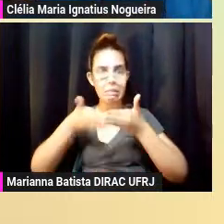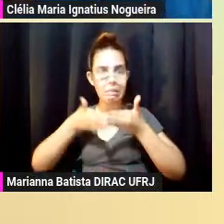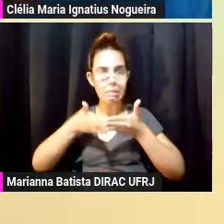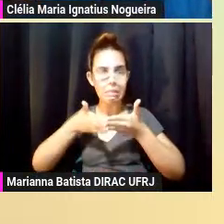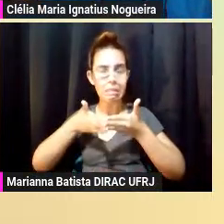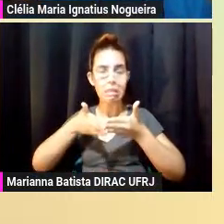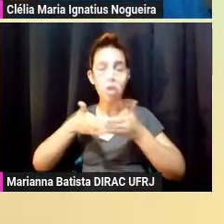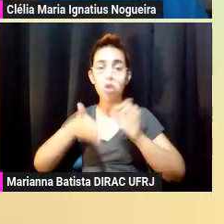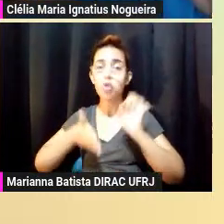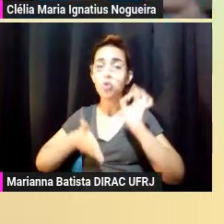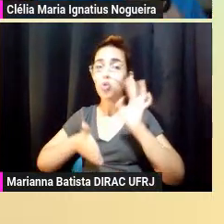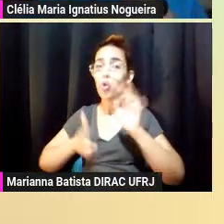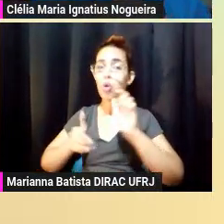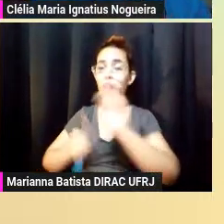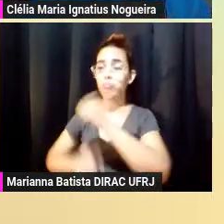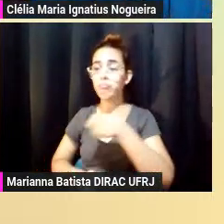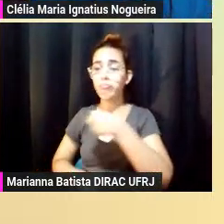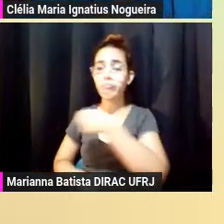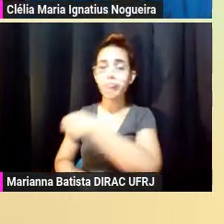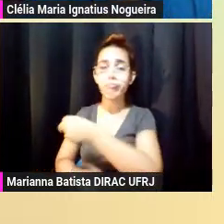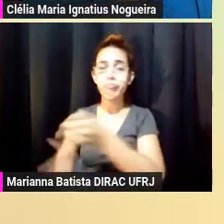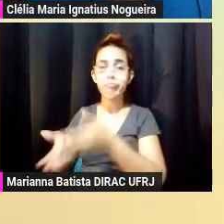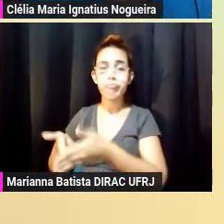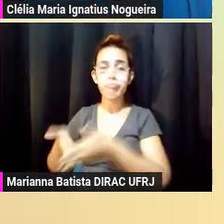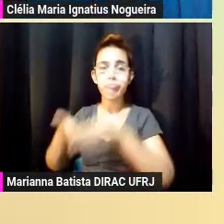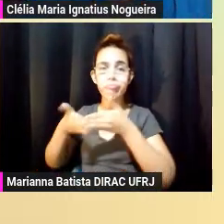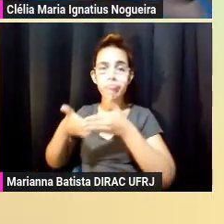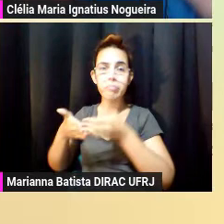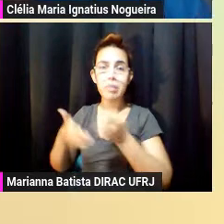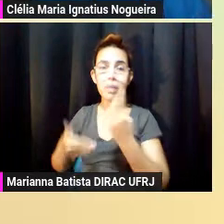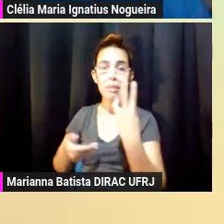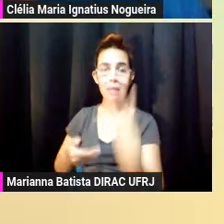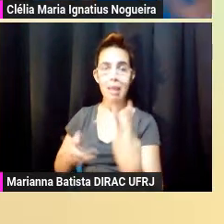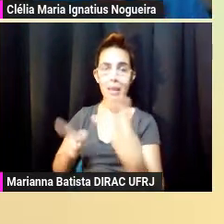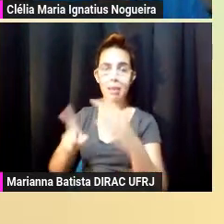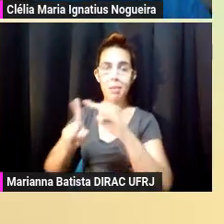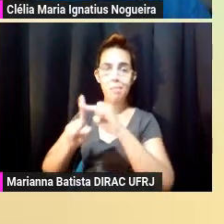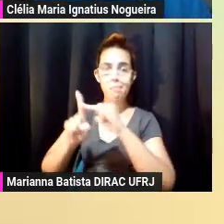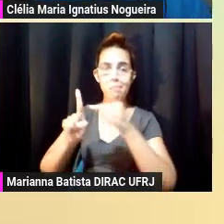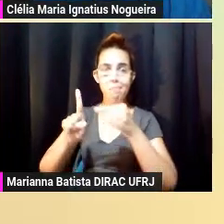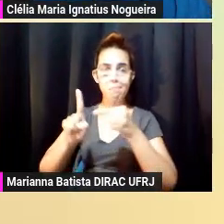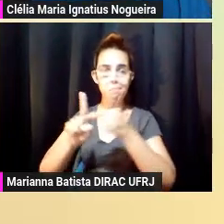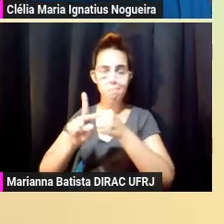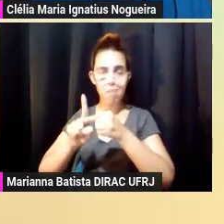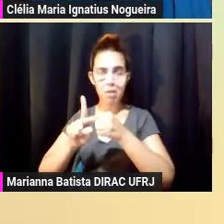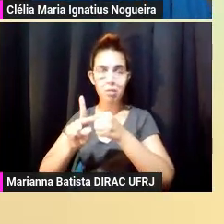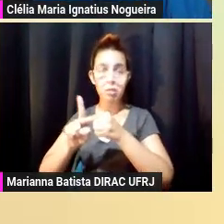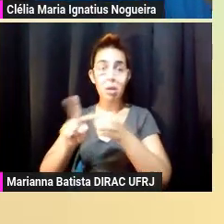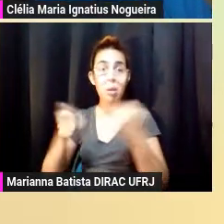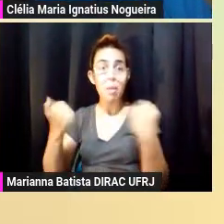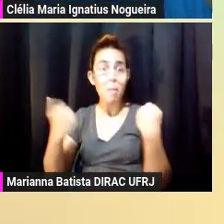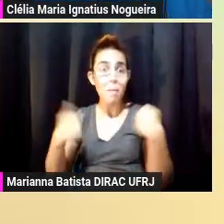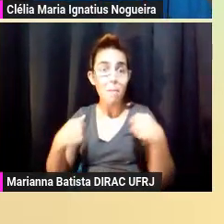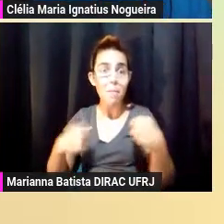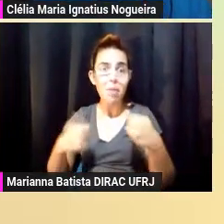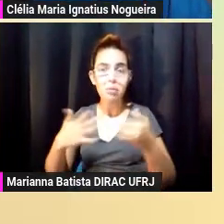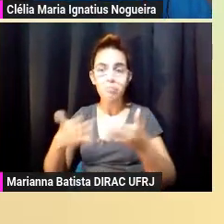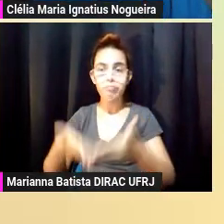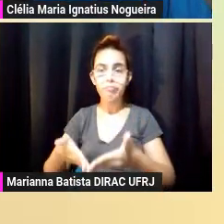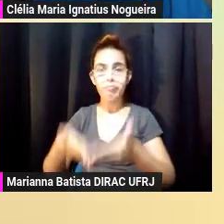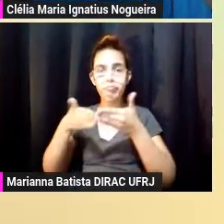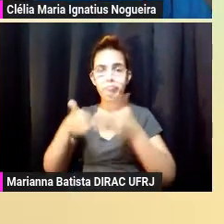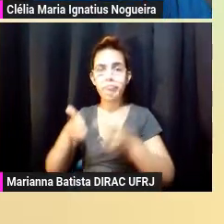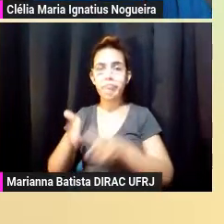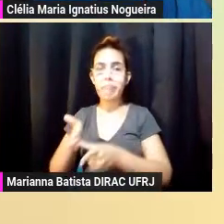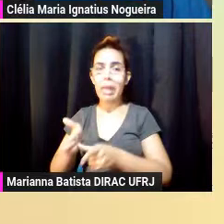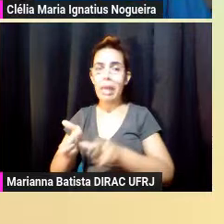primeiro mês de licença já, porque eu estava muito grande, não conseguia me locomover mais. Então, quando as crianças